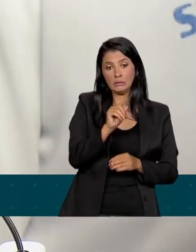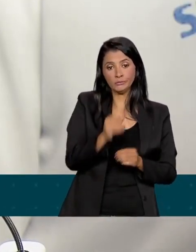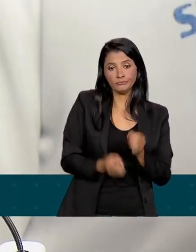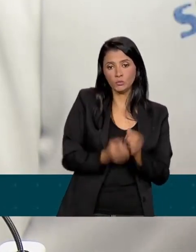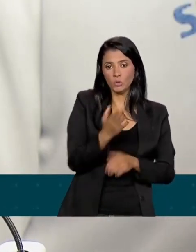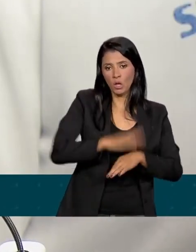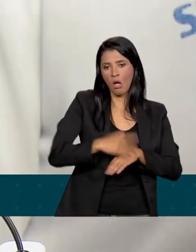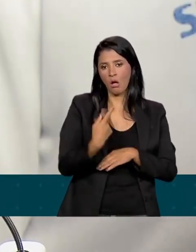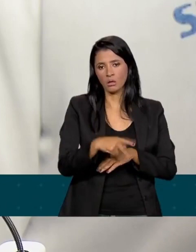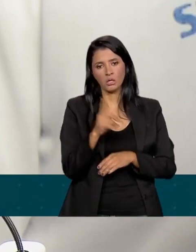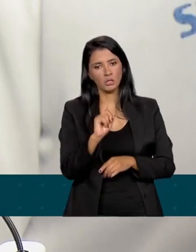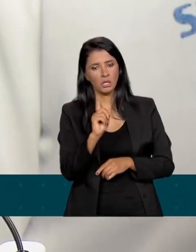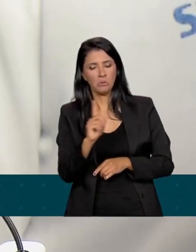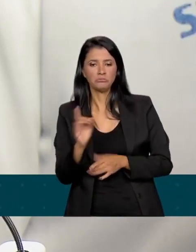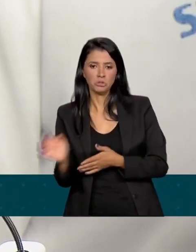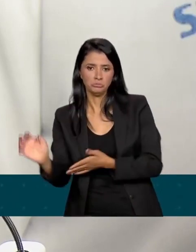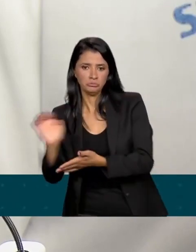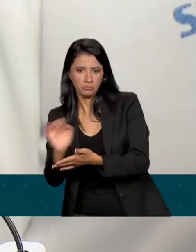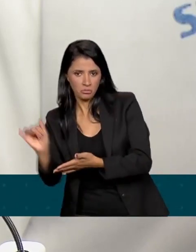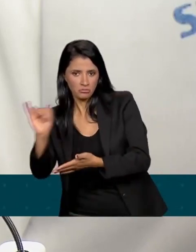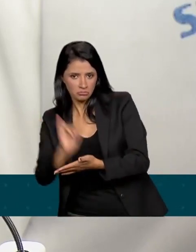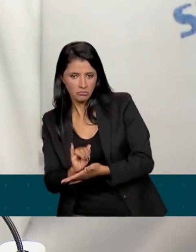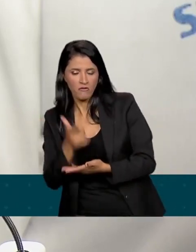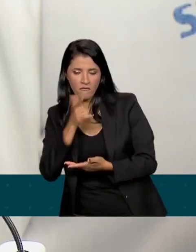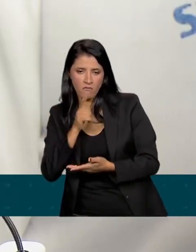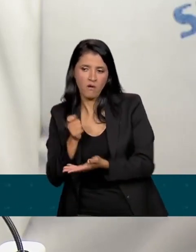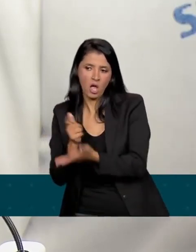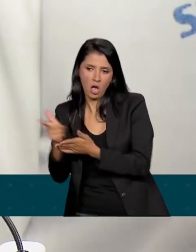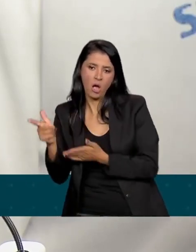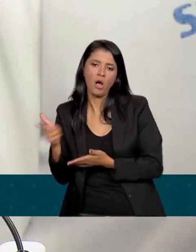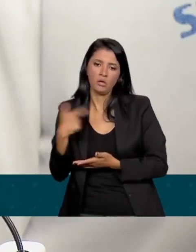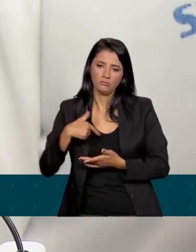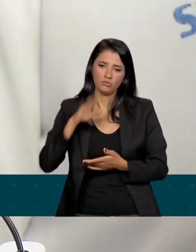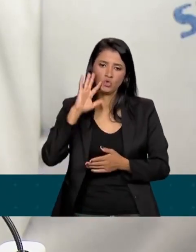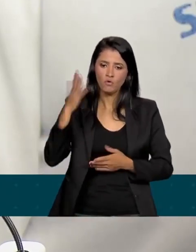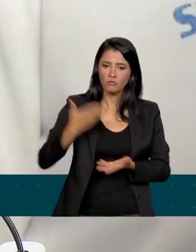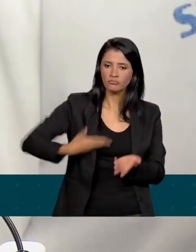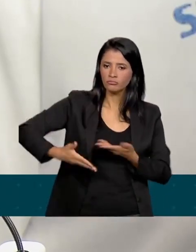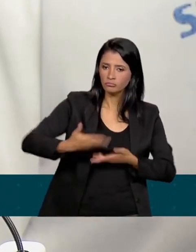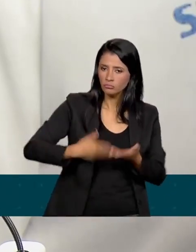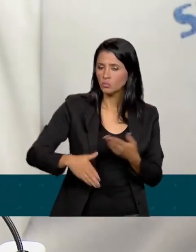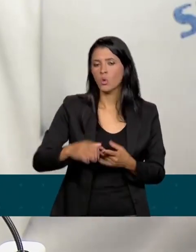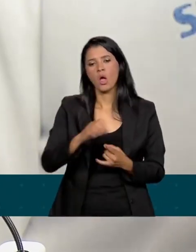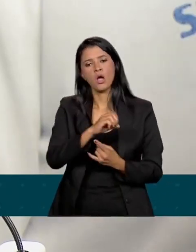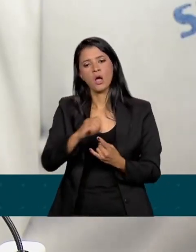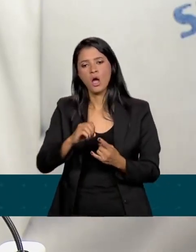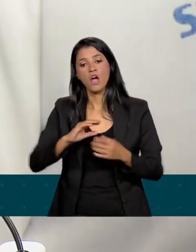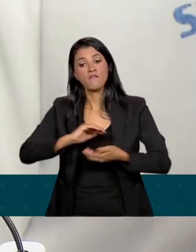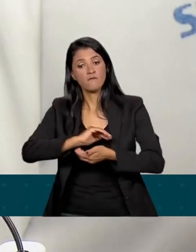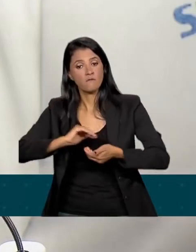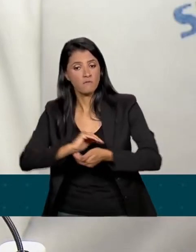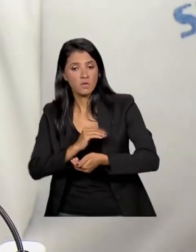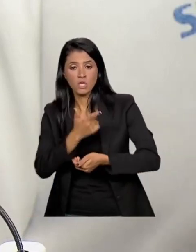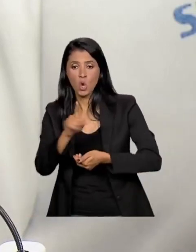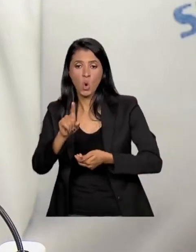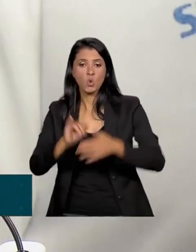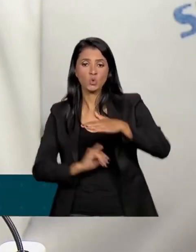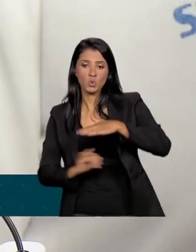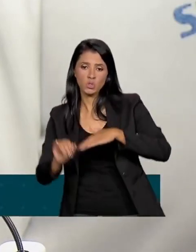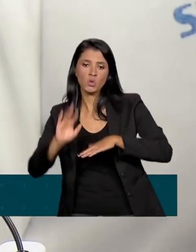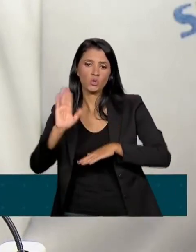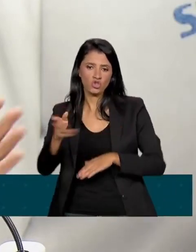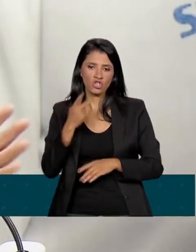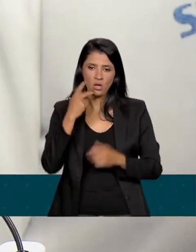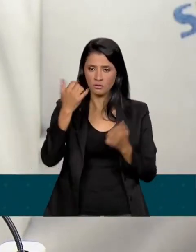problema que nos antecede, mas que nós vamos resolver em colaboração com a Anvisa, né, e todas as instituições que eu